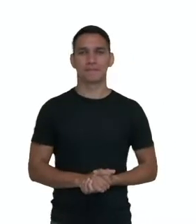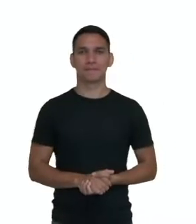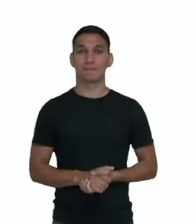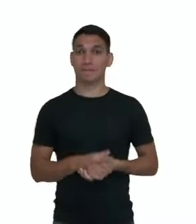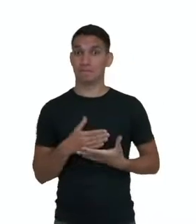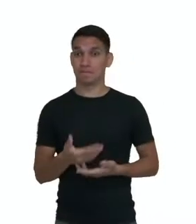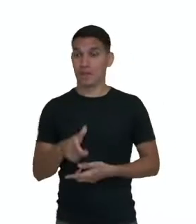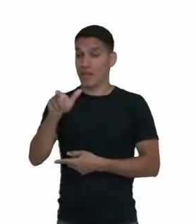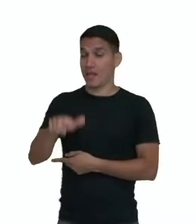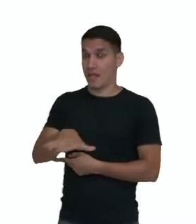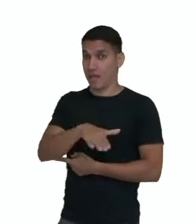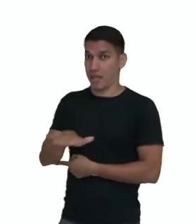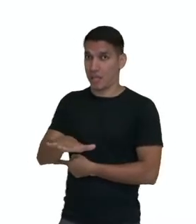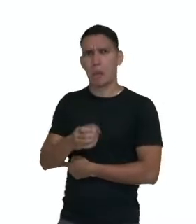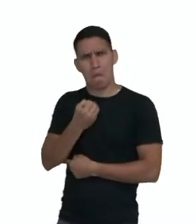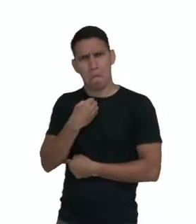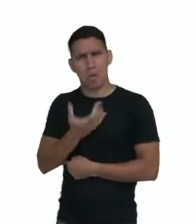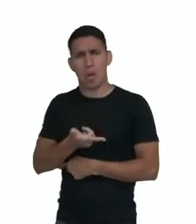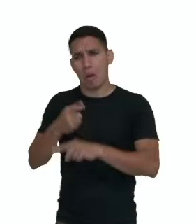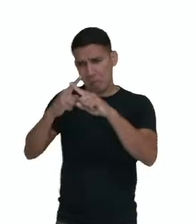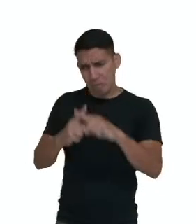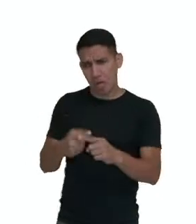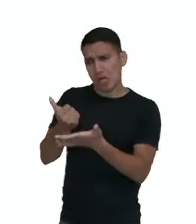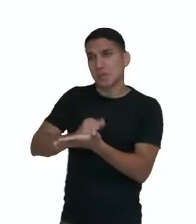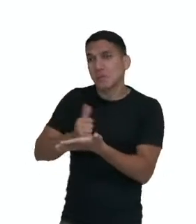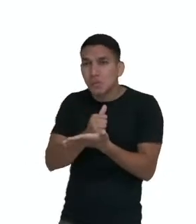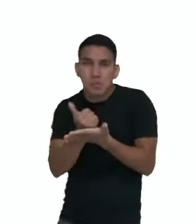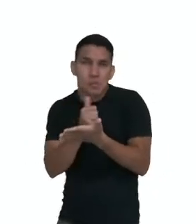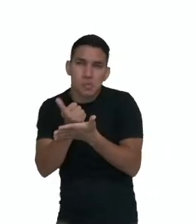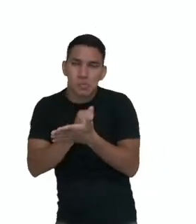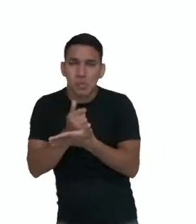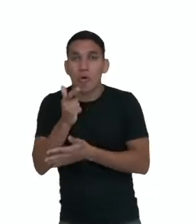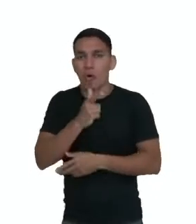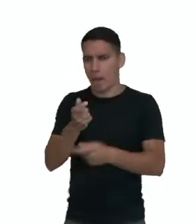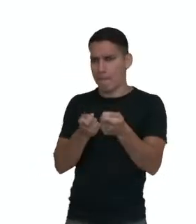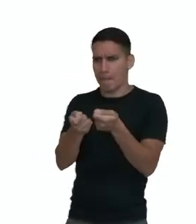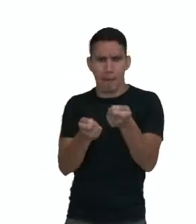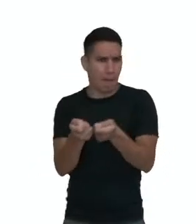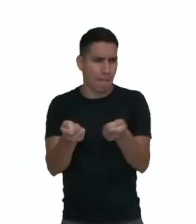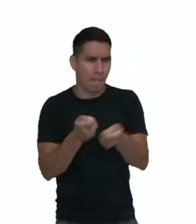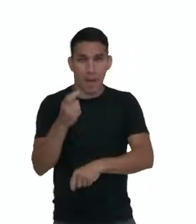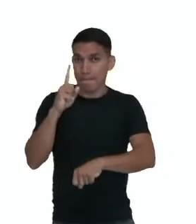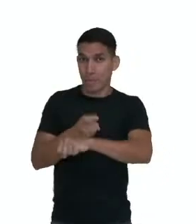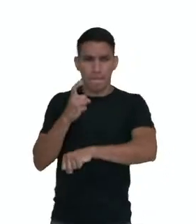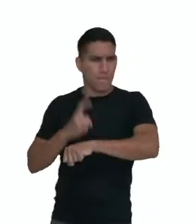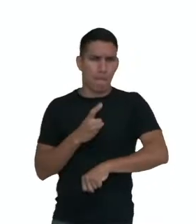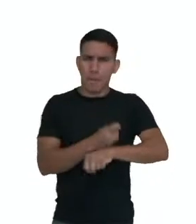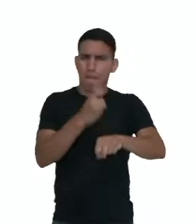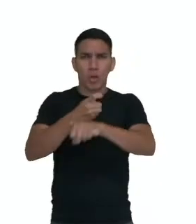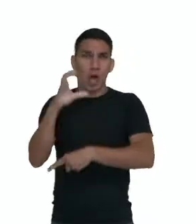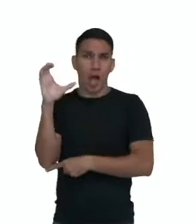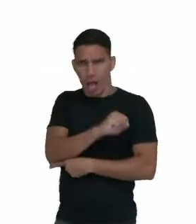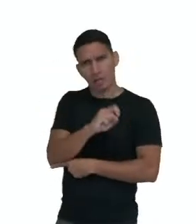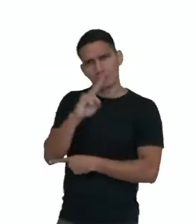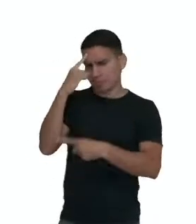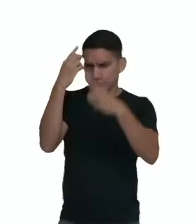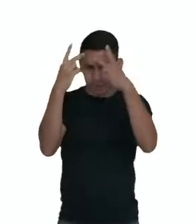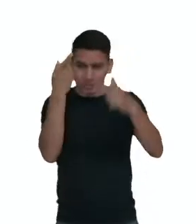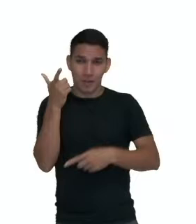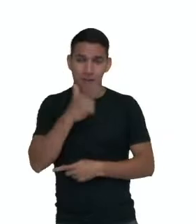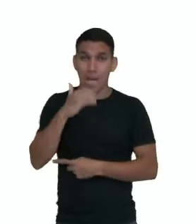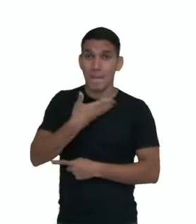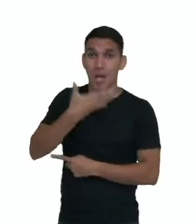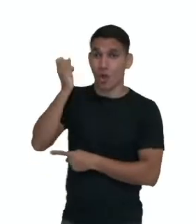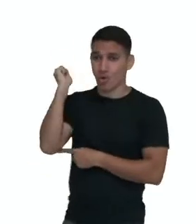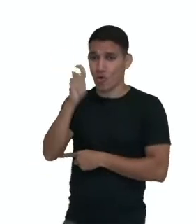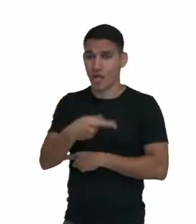O garoto era bom no jogo, tinha coordenação e raciocínio rápido. Estava ganhando da